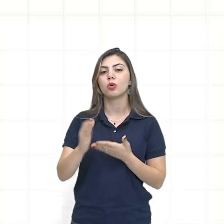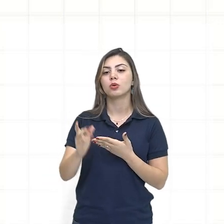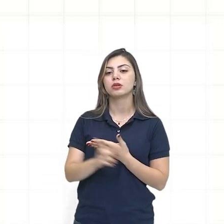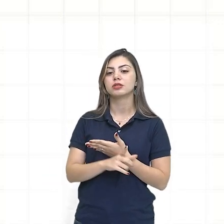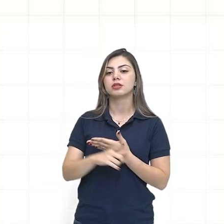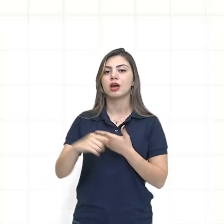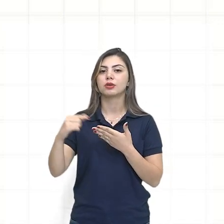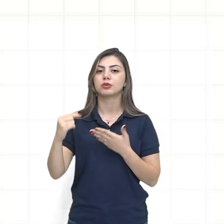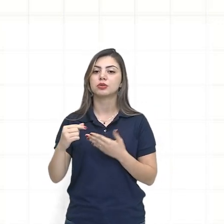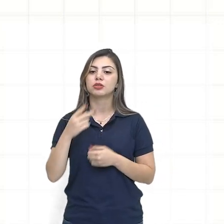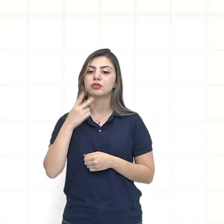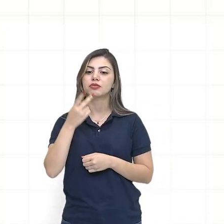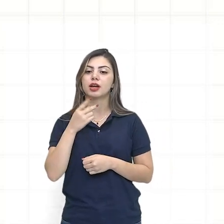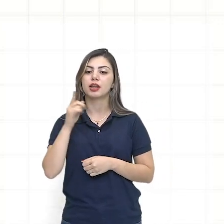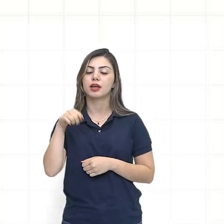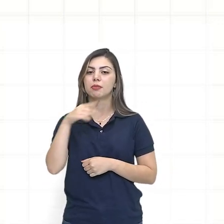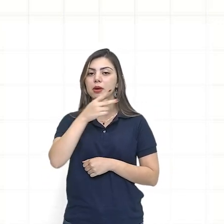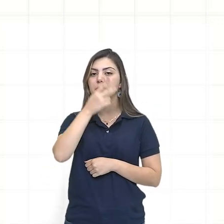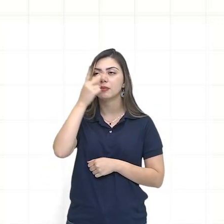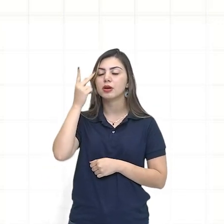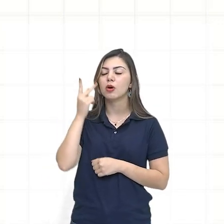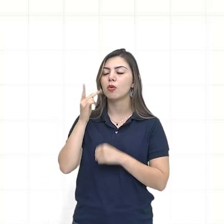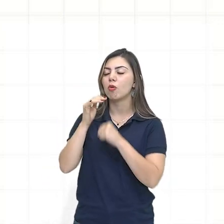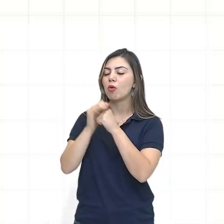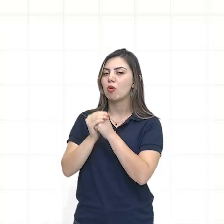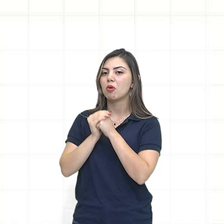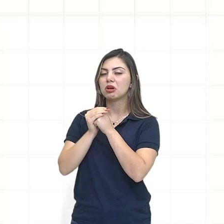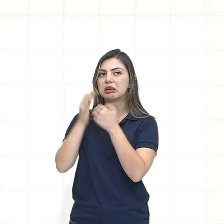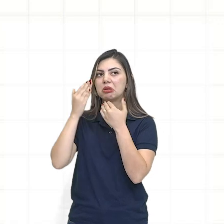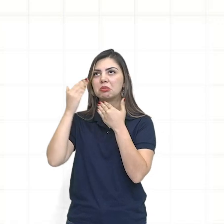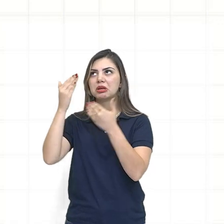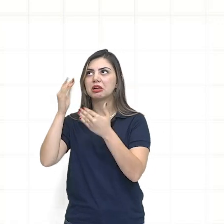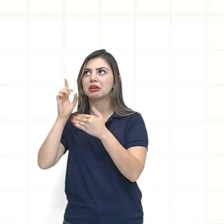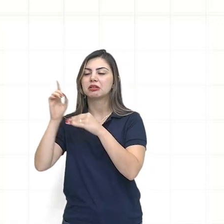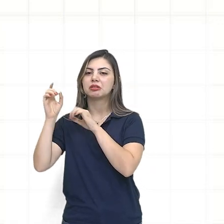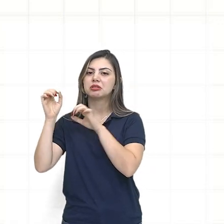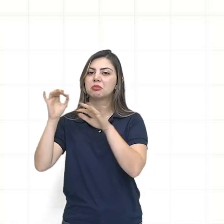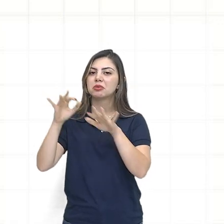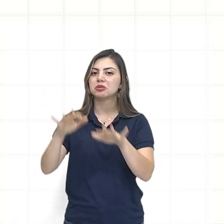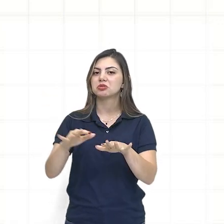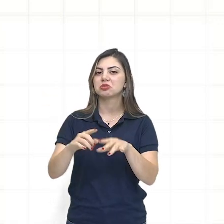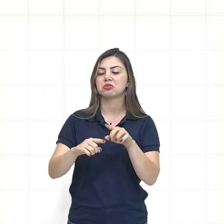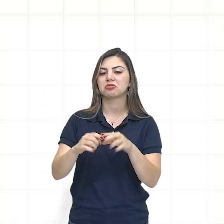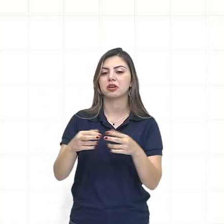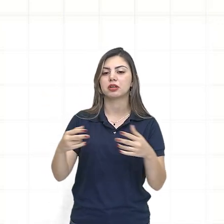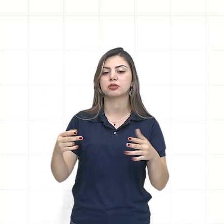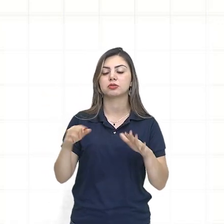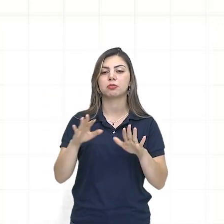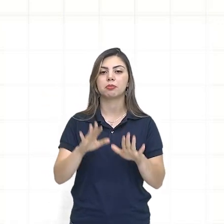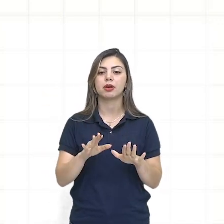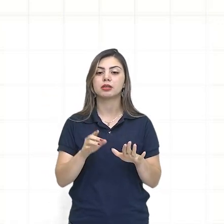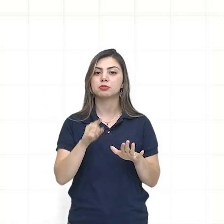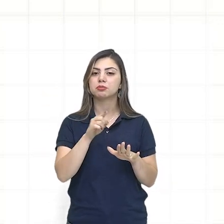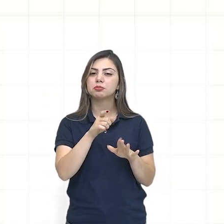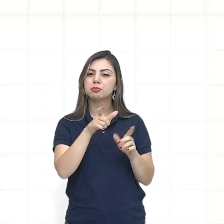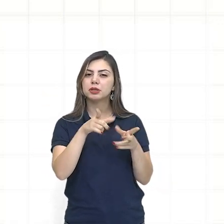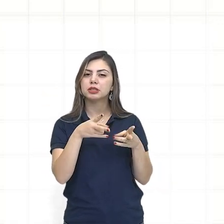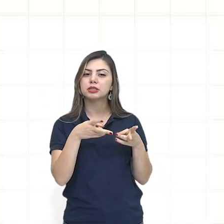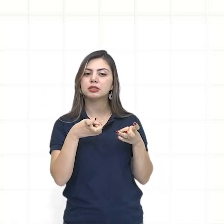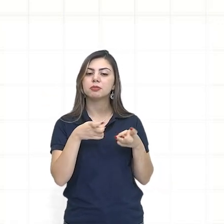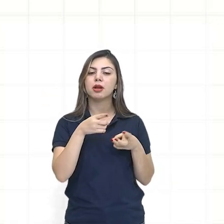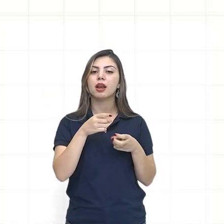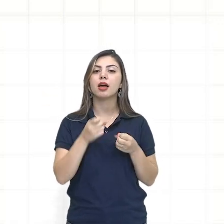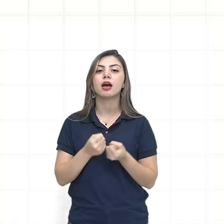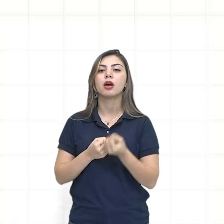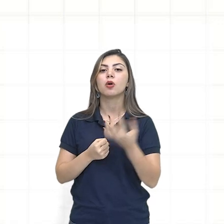também dizem que é um homem orando, né? Agradecendo alguma dádiva divina. O lance que o homem aqui, o